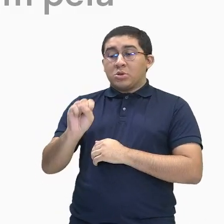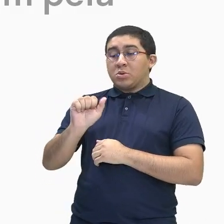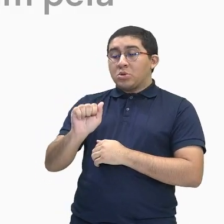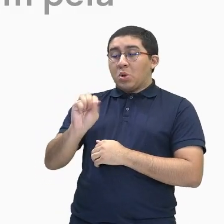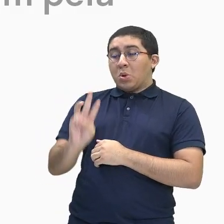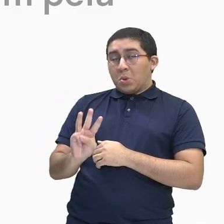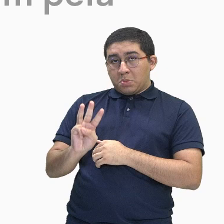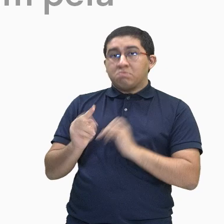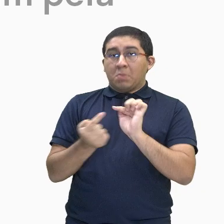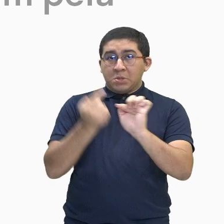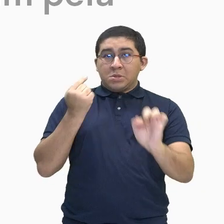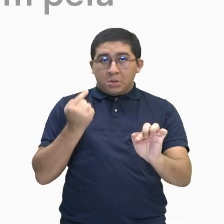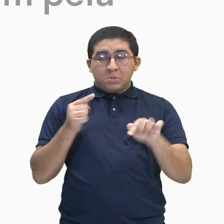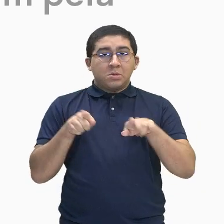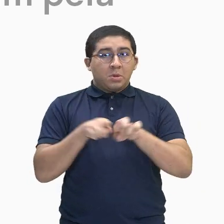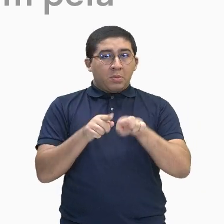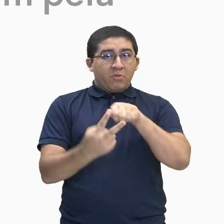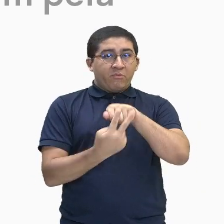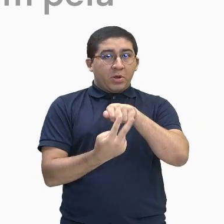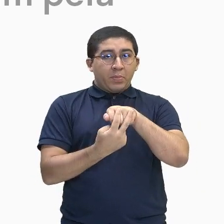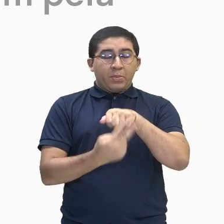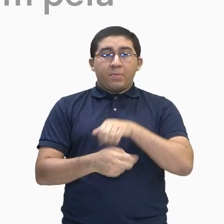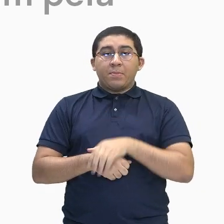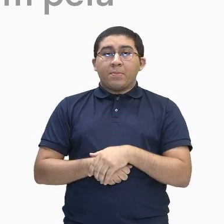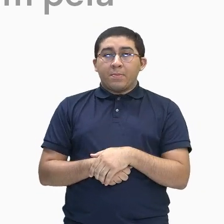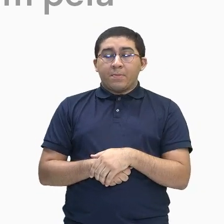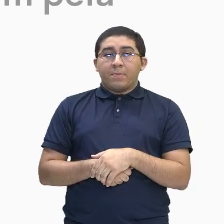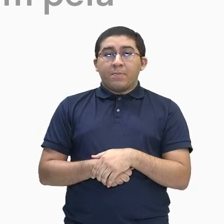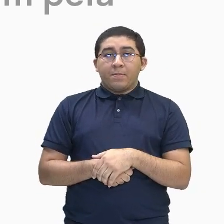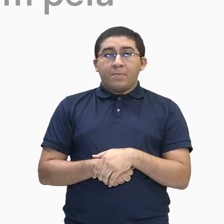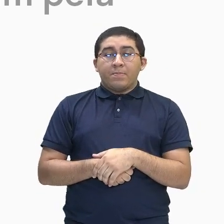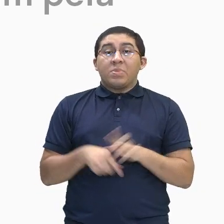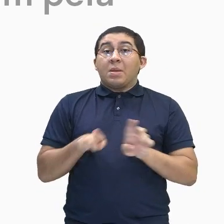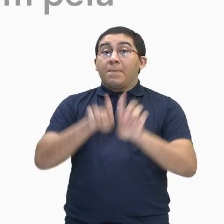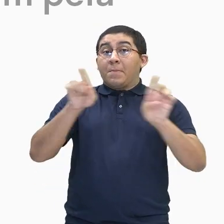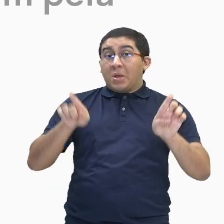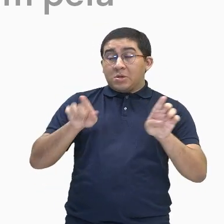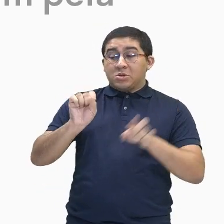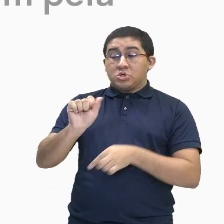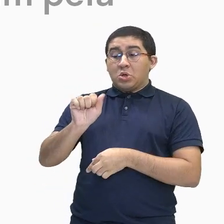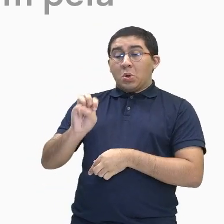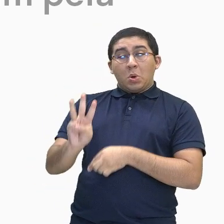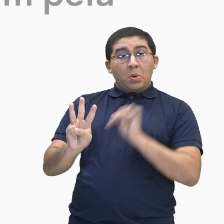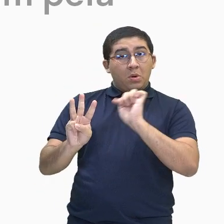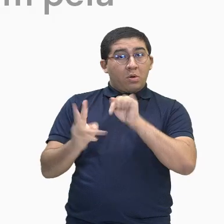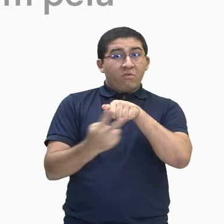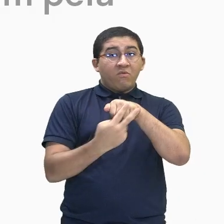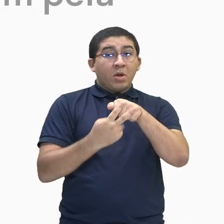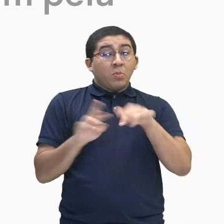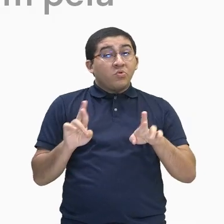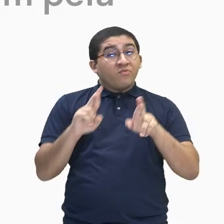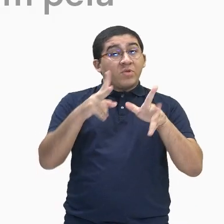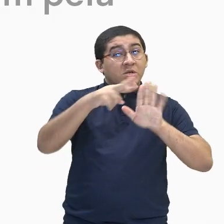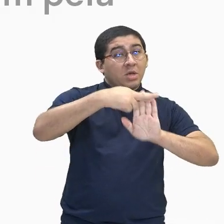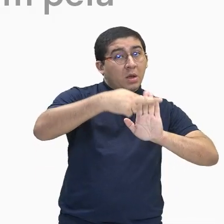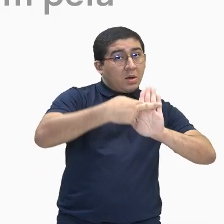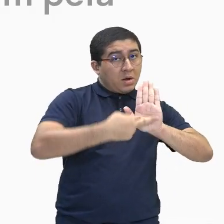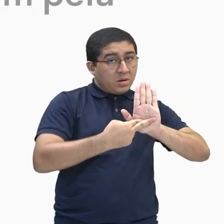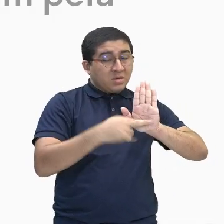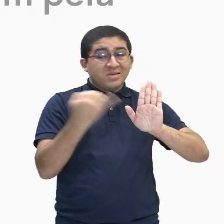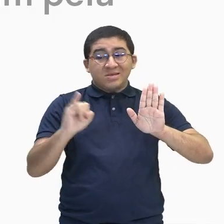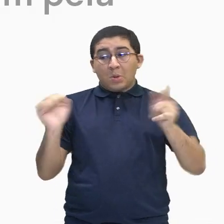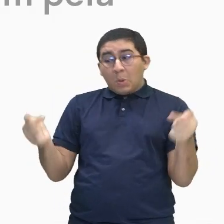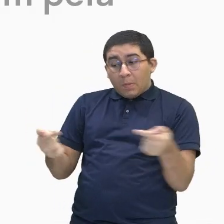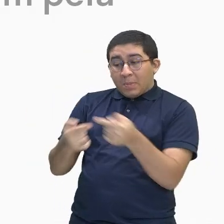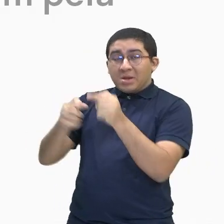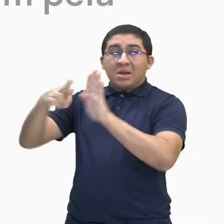aqui no caso, é um verbo no passado, mas ele é um verbo irregular. Se fosse regular, teria lá